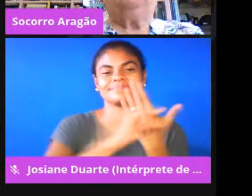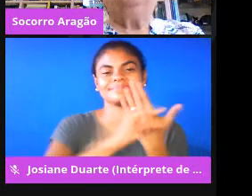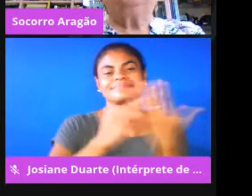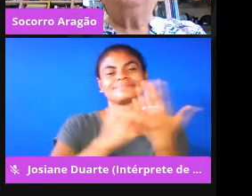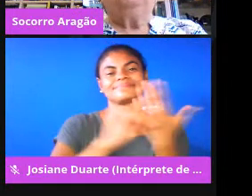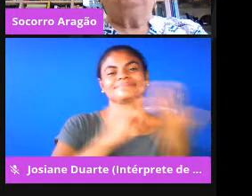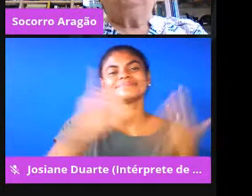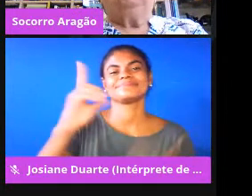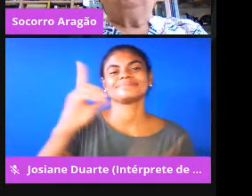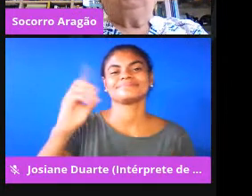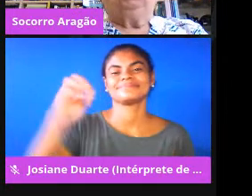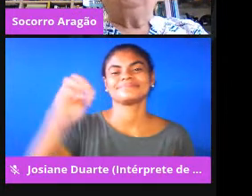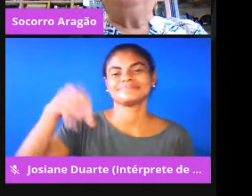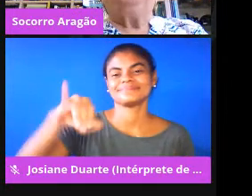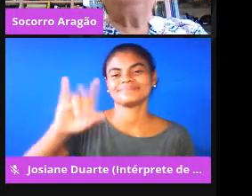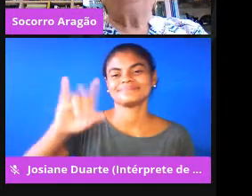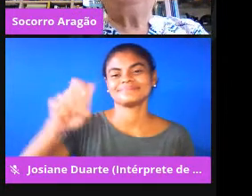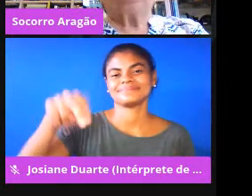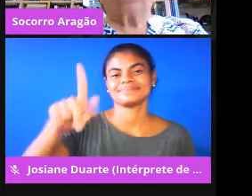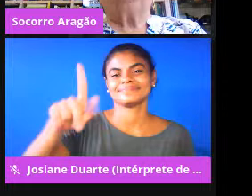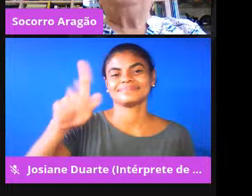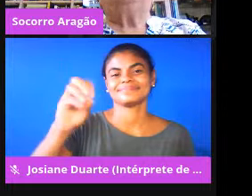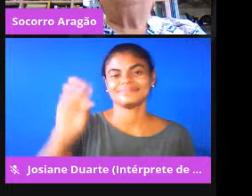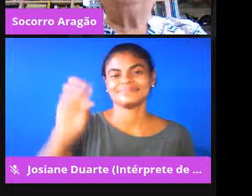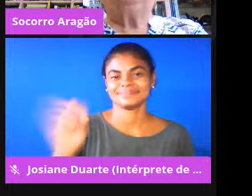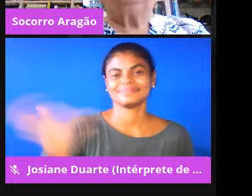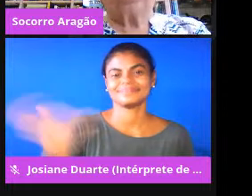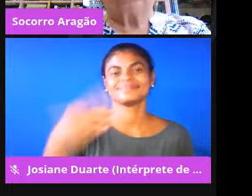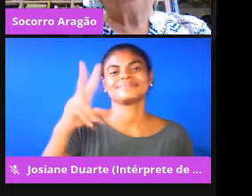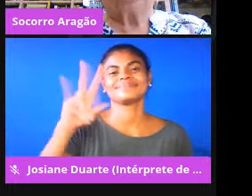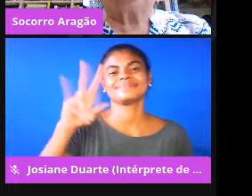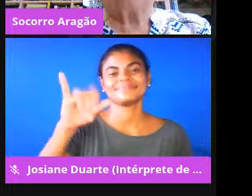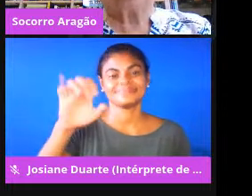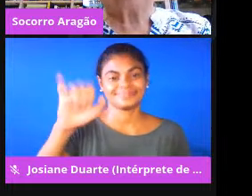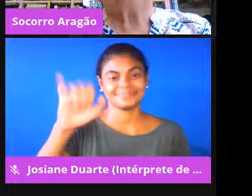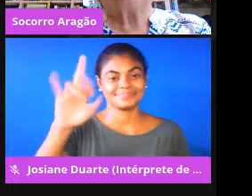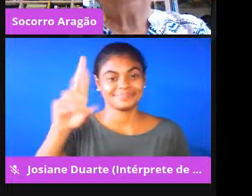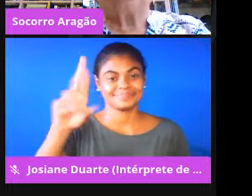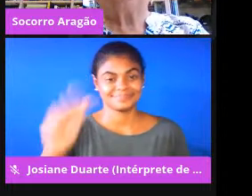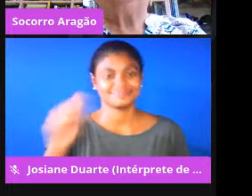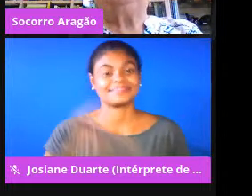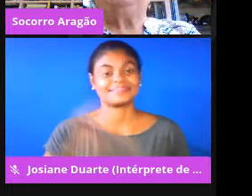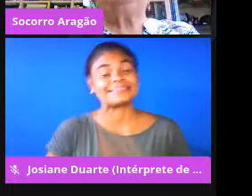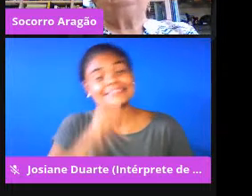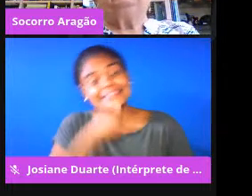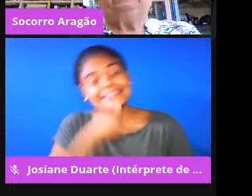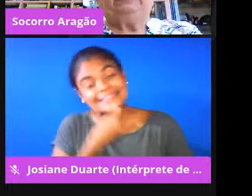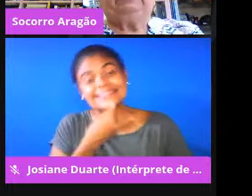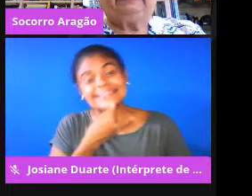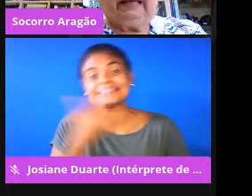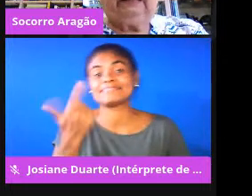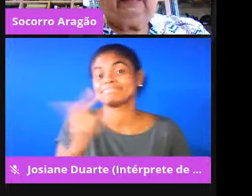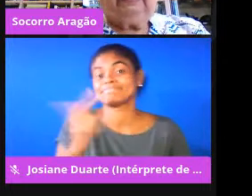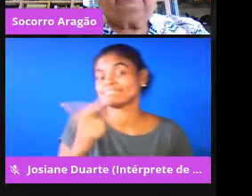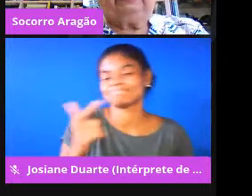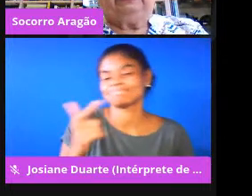Domingos Vieira Filho. Olha, infelizmente eu não tinha as obras de Domingos aqui para dar os exemplos dele, mas